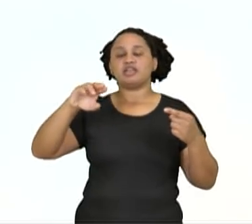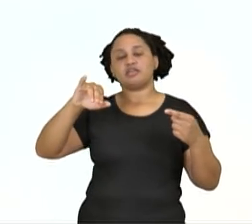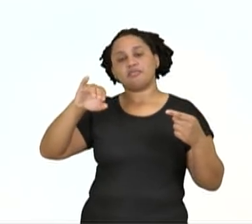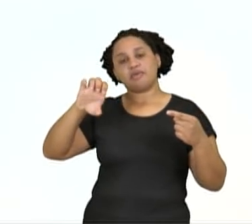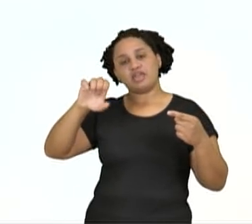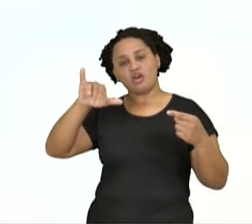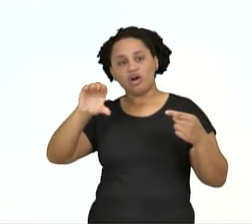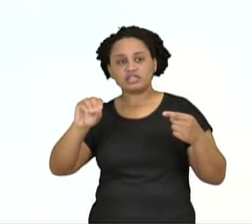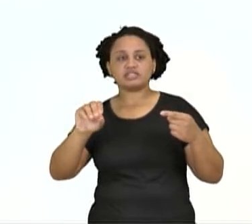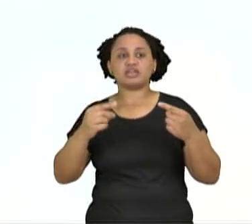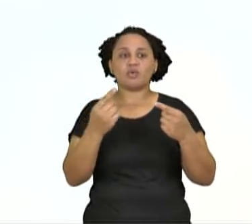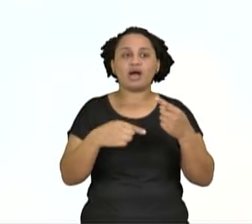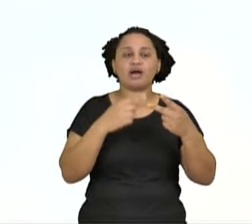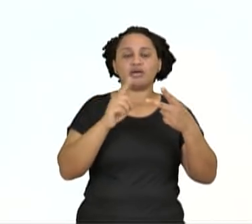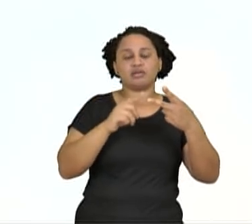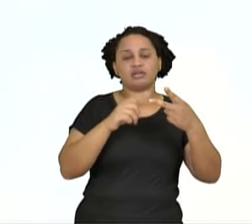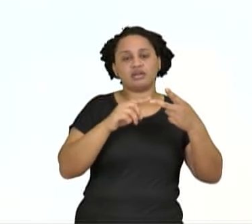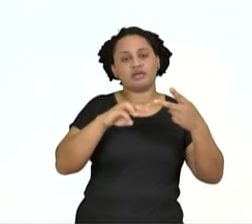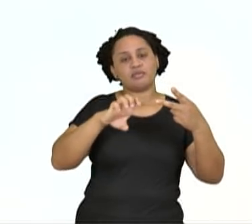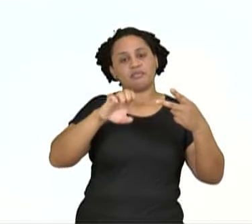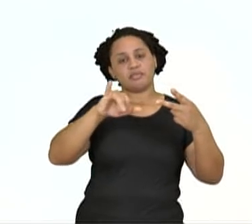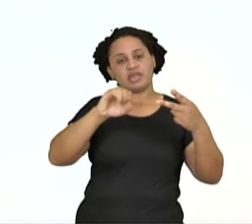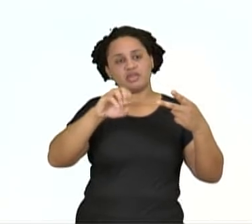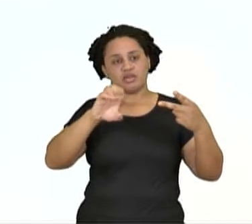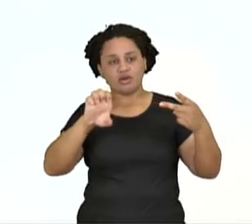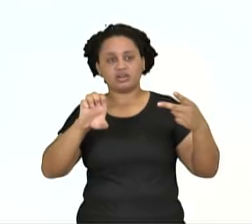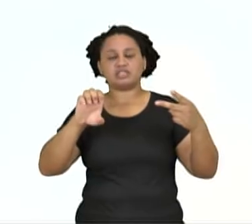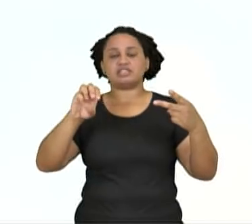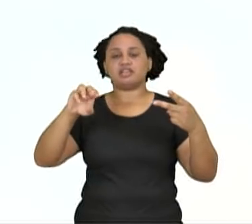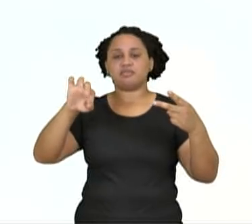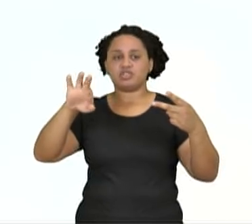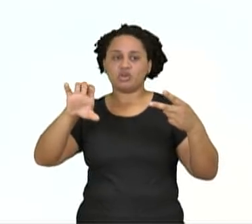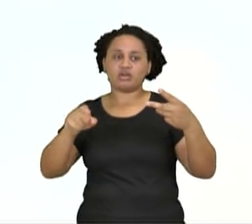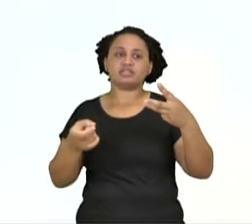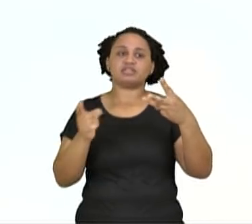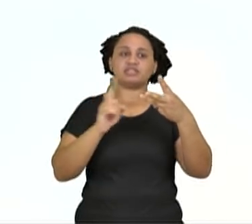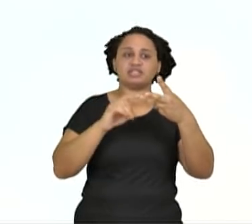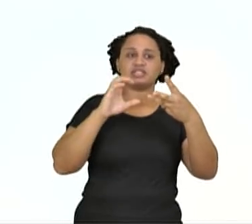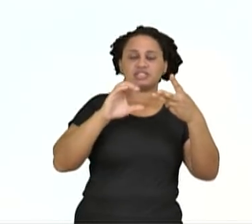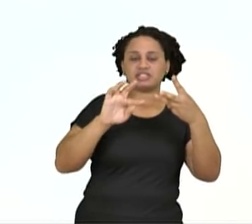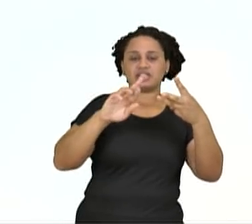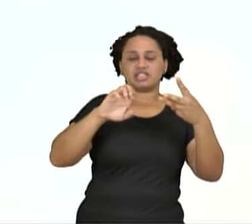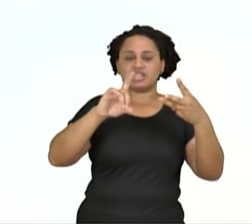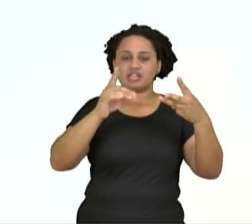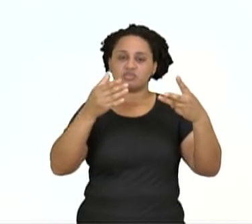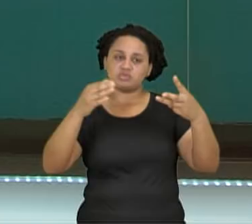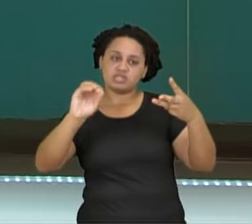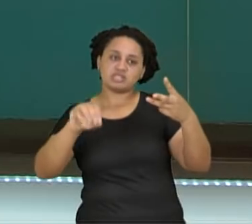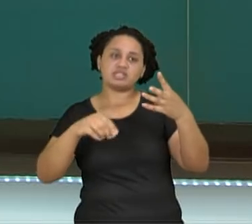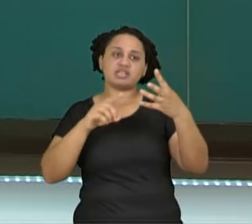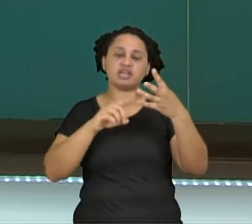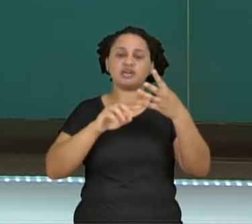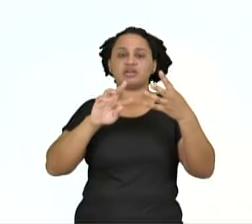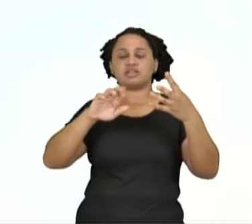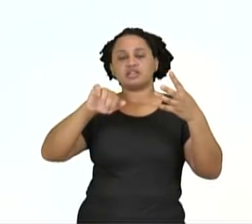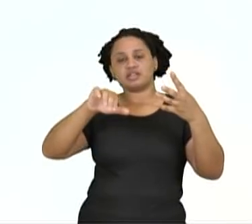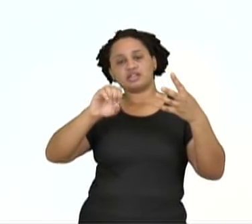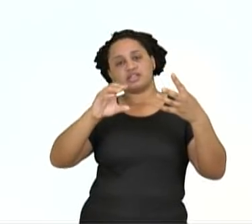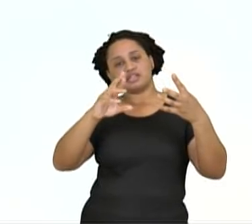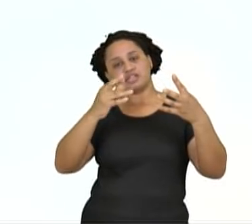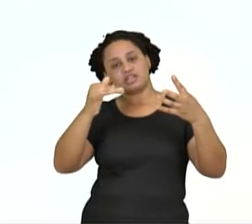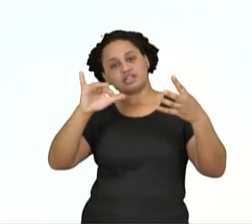mitose. Letra C, tradução e transcrição. Ou letra D, transcrição e tradução. Qual que é a resposta correta?